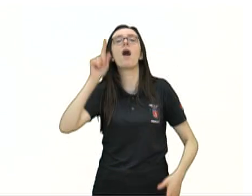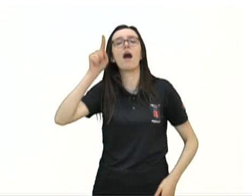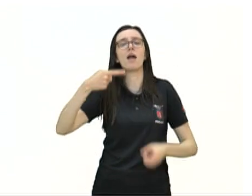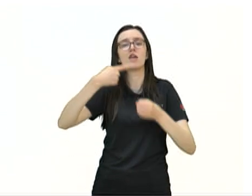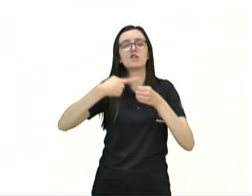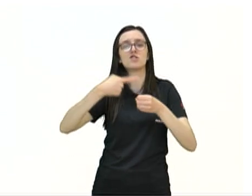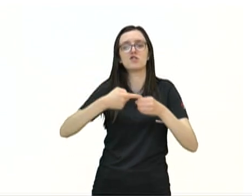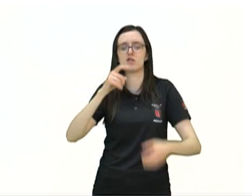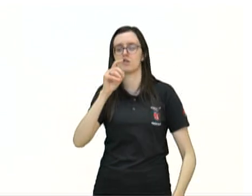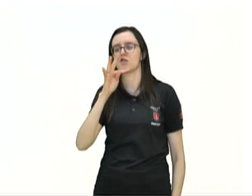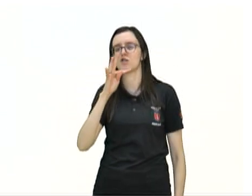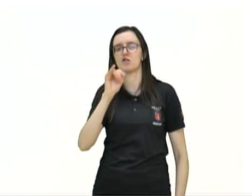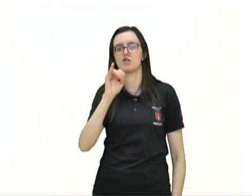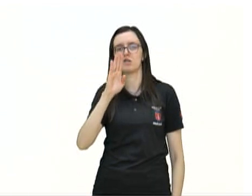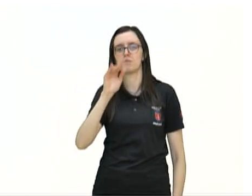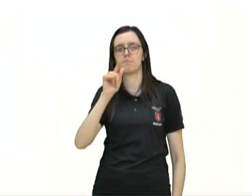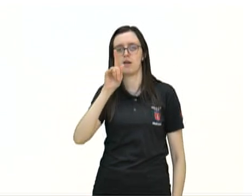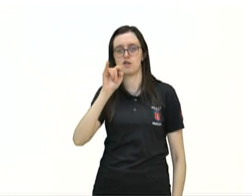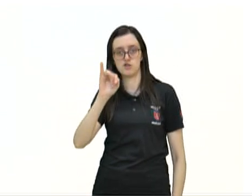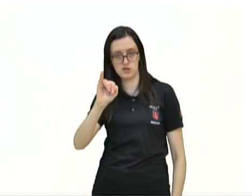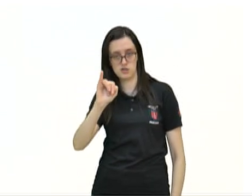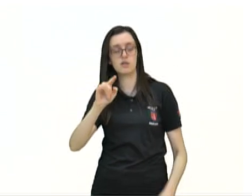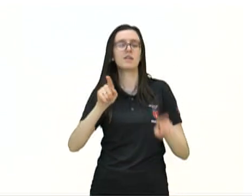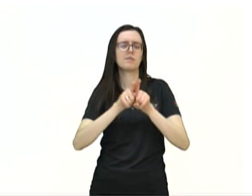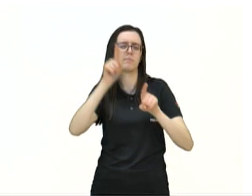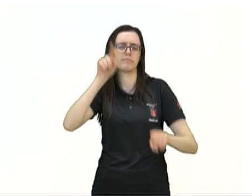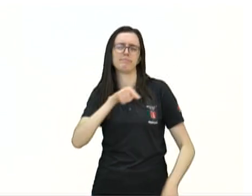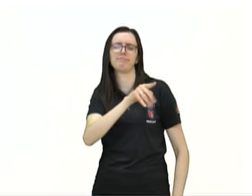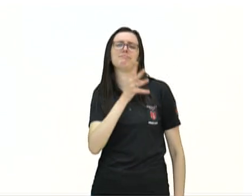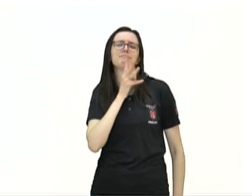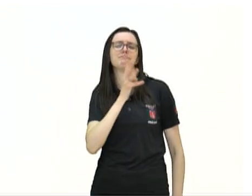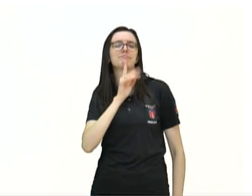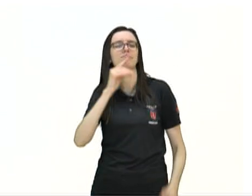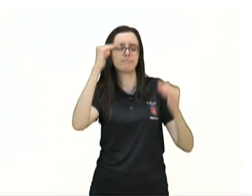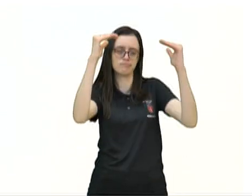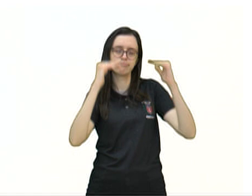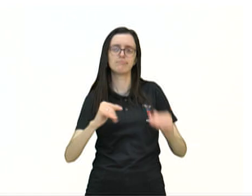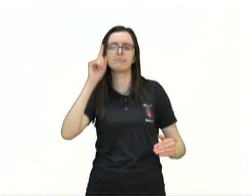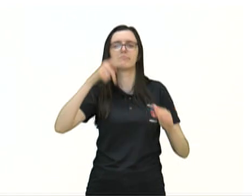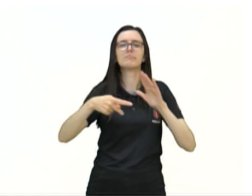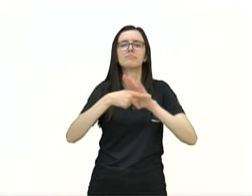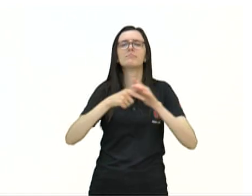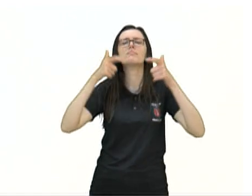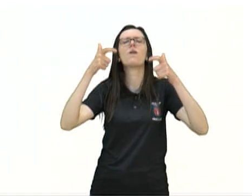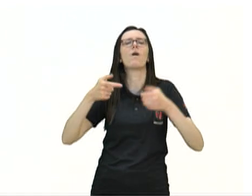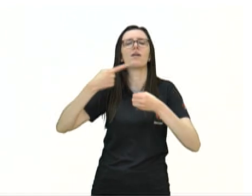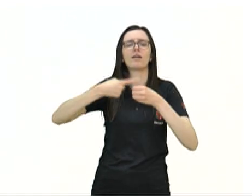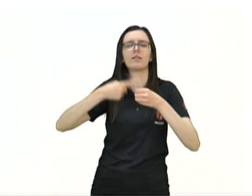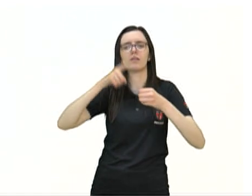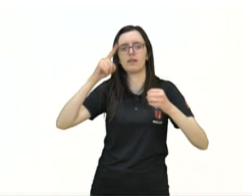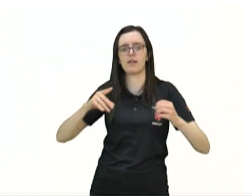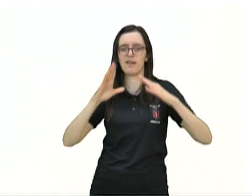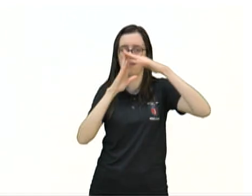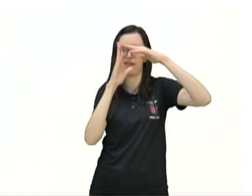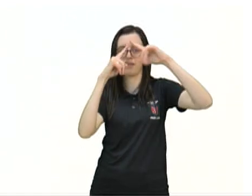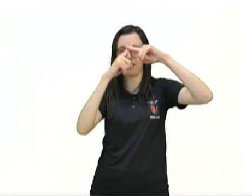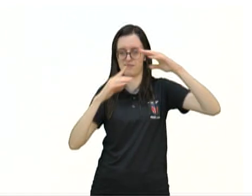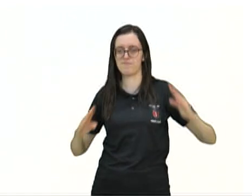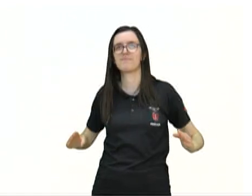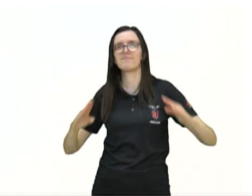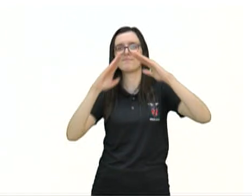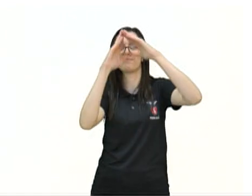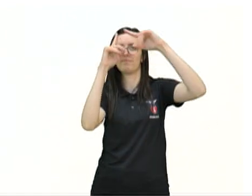de Tibagi. A terceira, esta é bem conhecida, é a Catedral na cidade de Maringá.